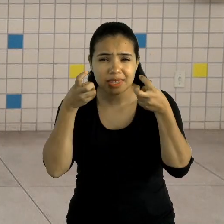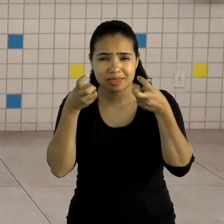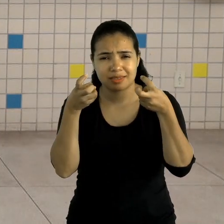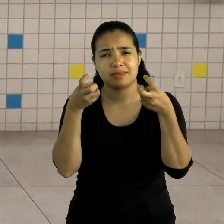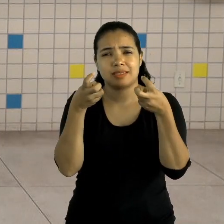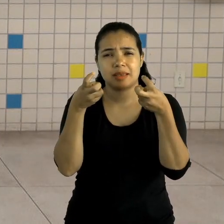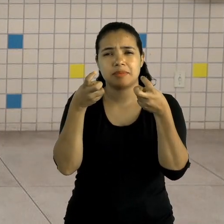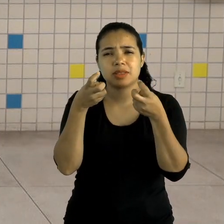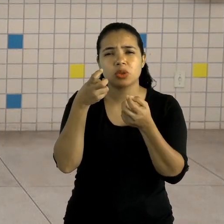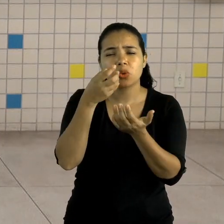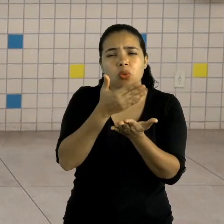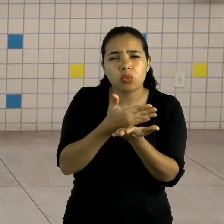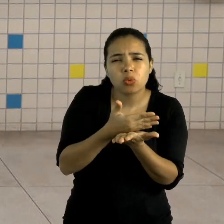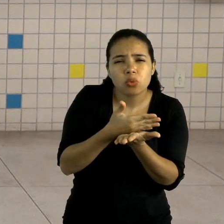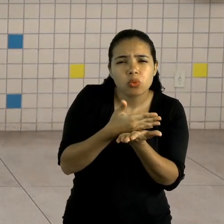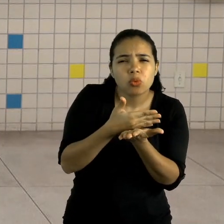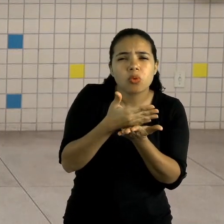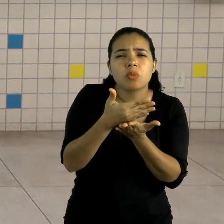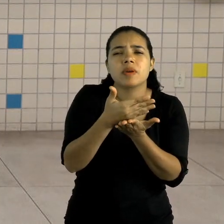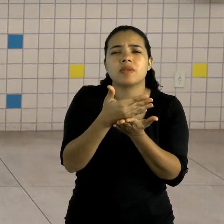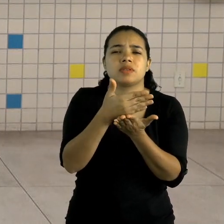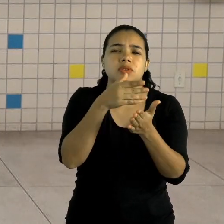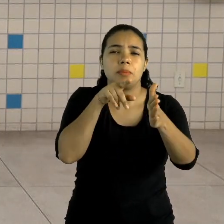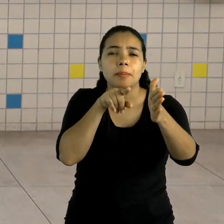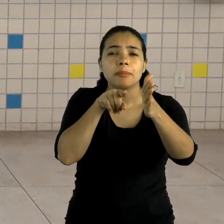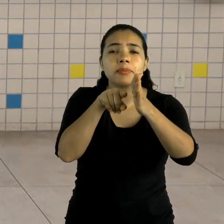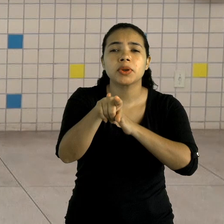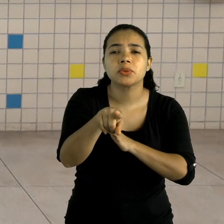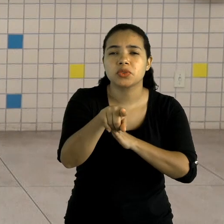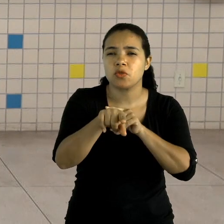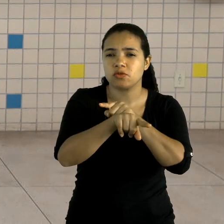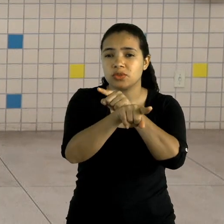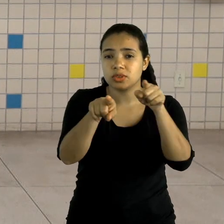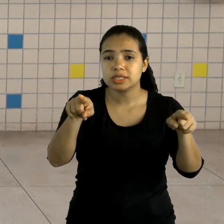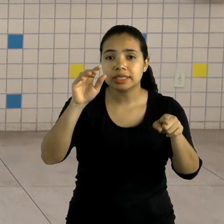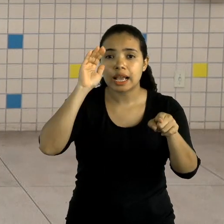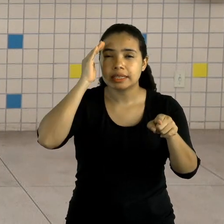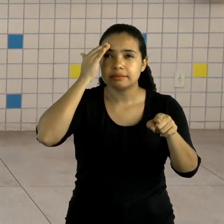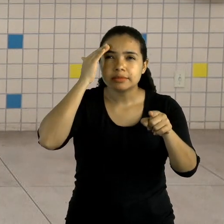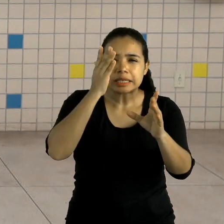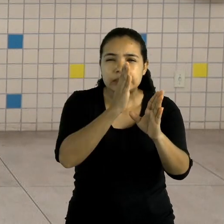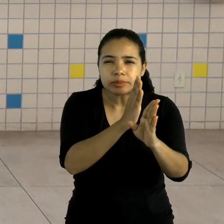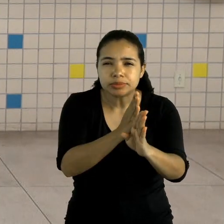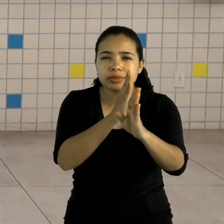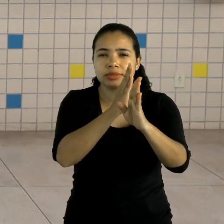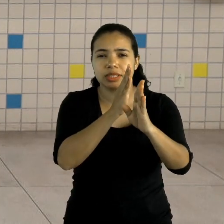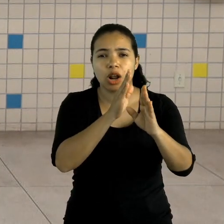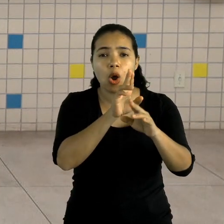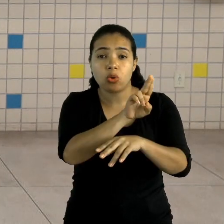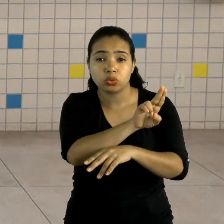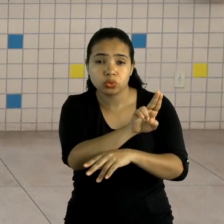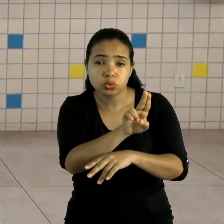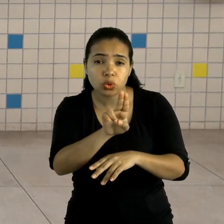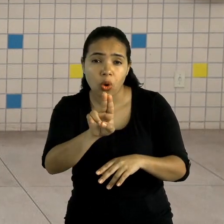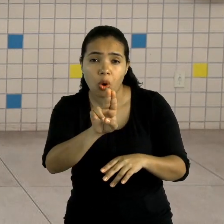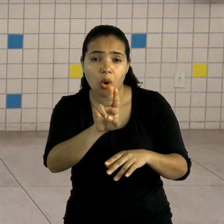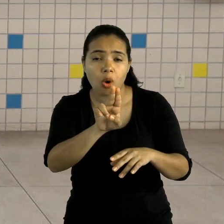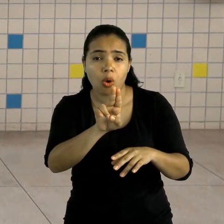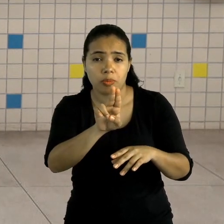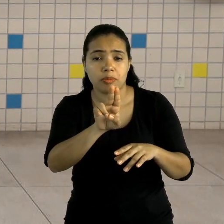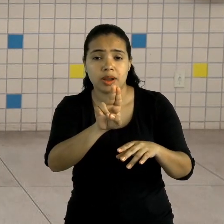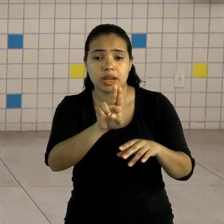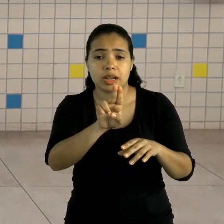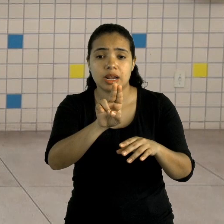lá no início, que eu perguntei, se vocês conseguiram identificar o nome ao assunto,